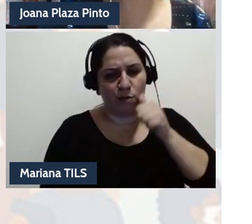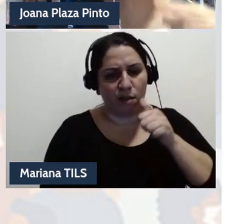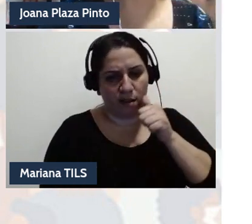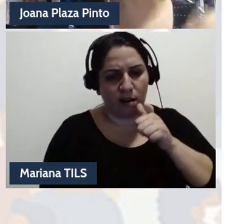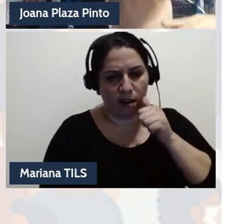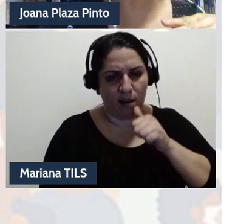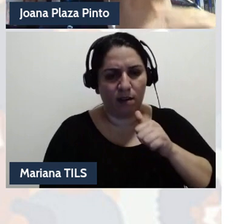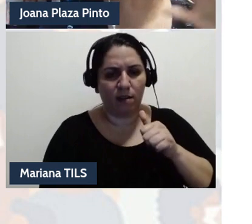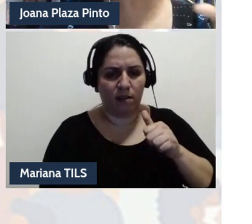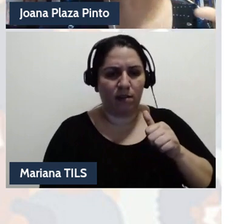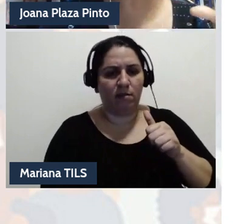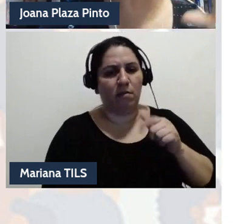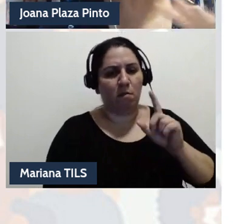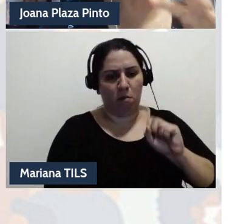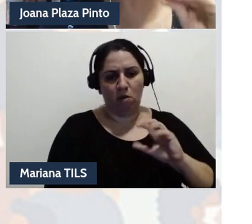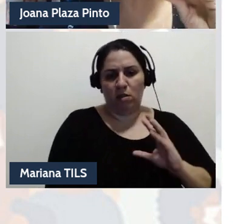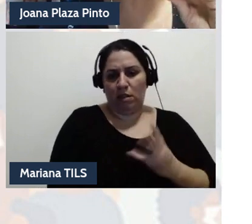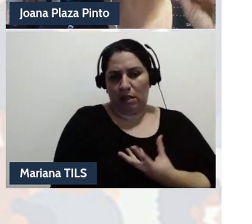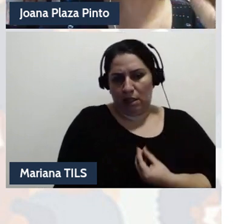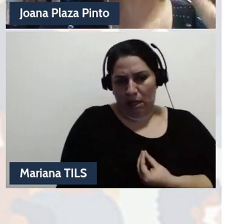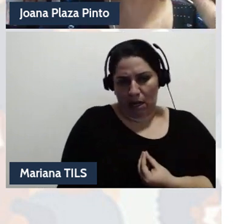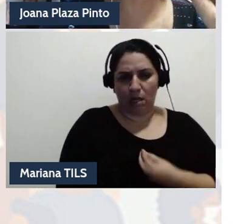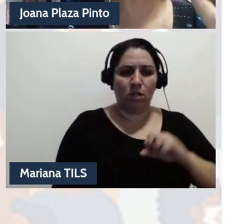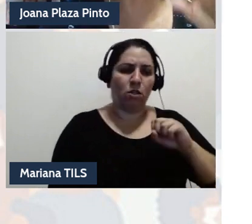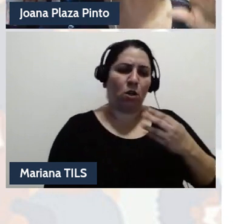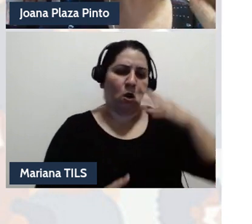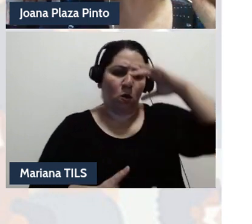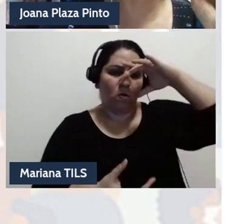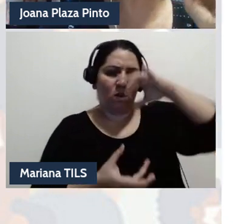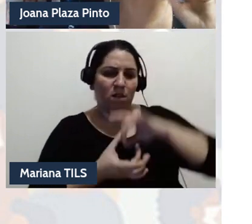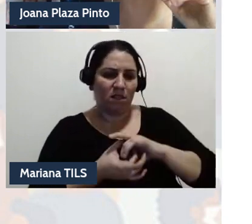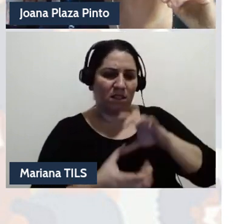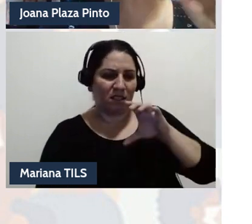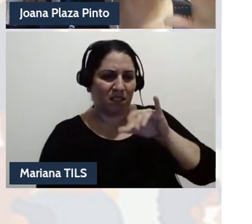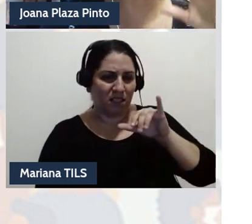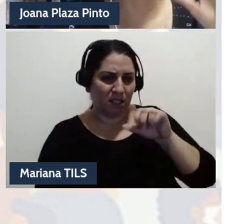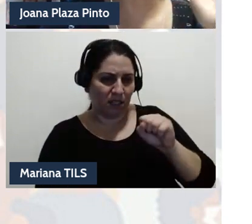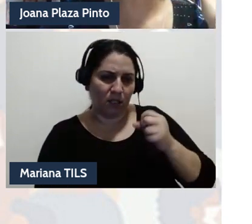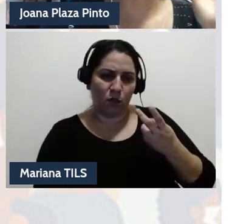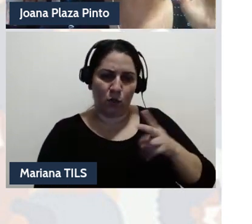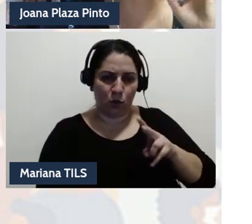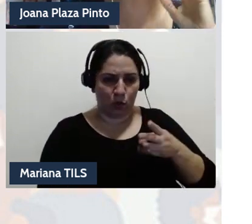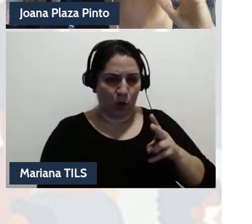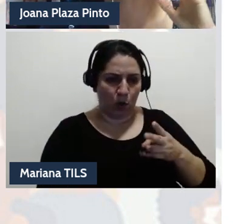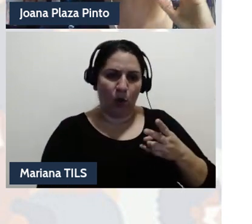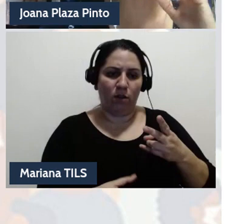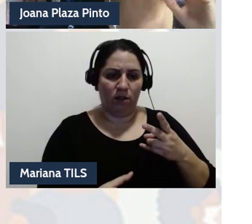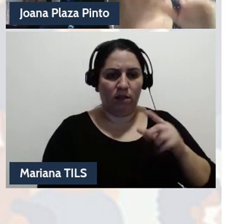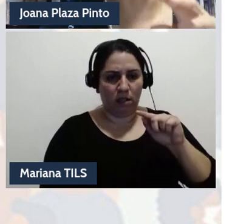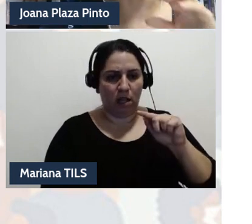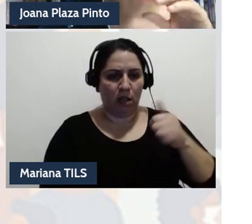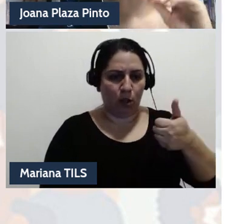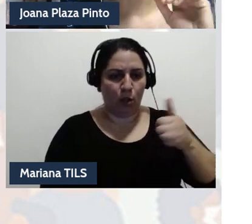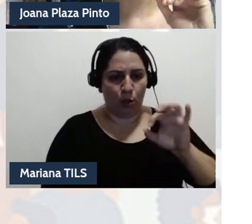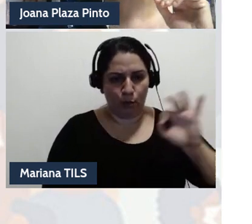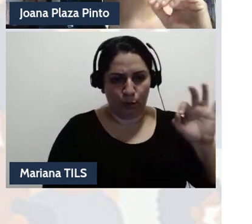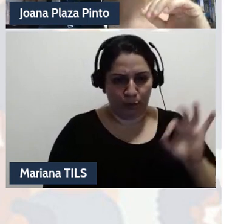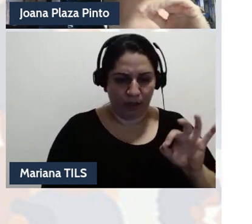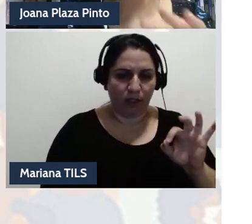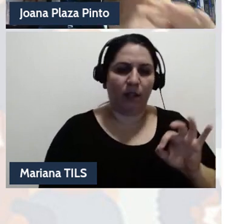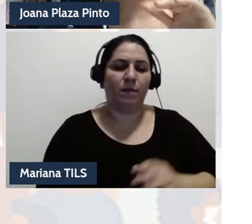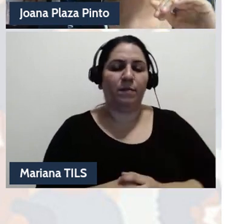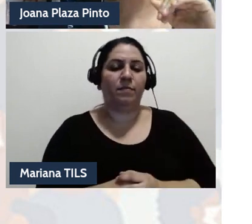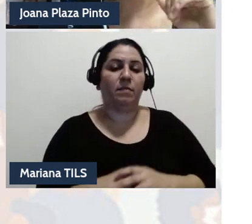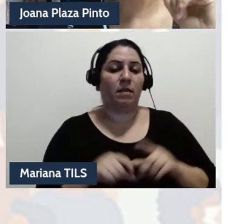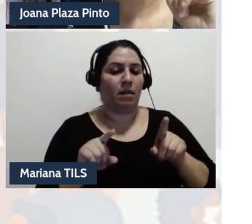tanto cis e trans, tá, gente? Aqui eu fiz de forma sintética, o questionário era detalhado. E a